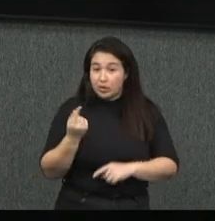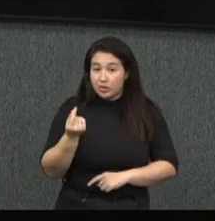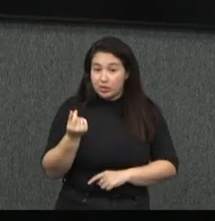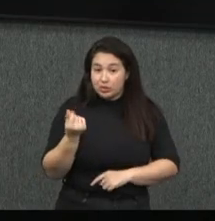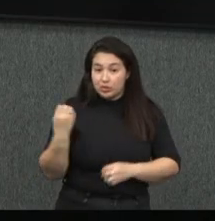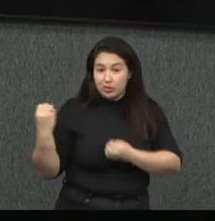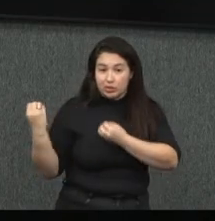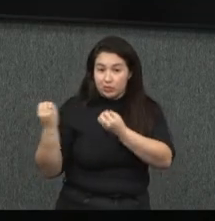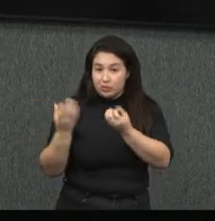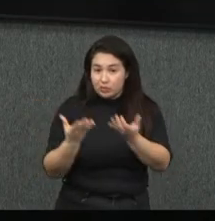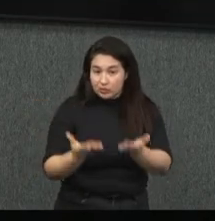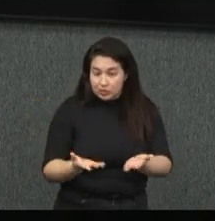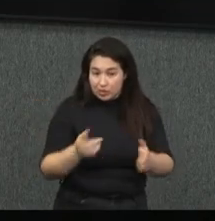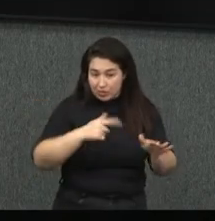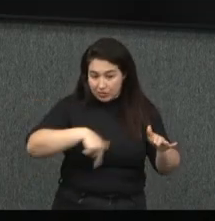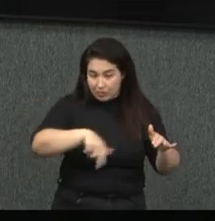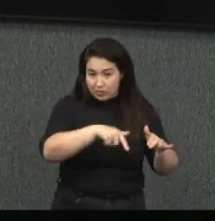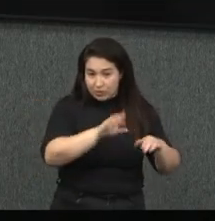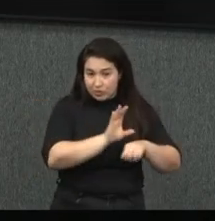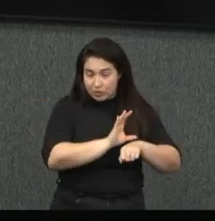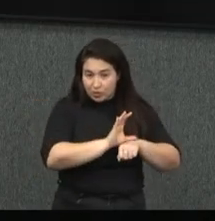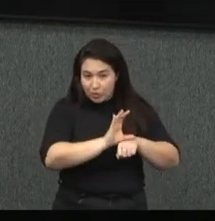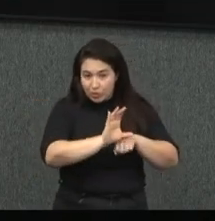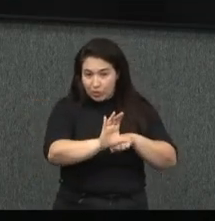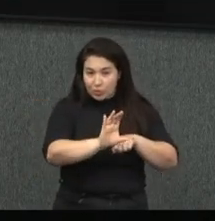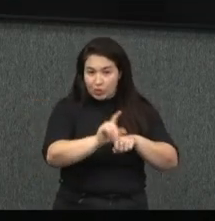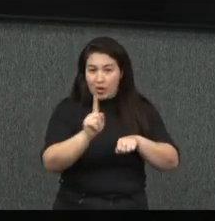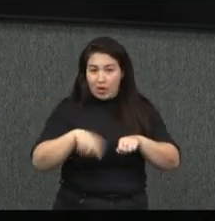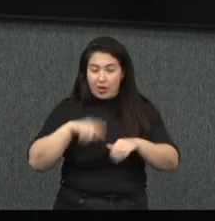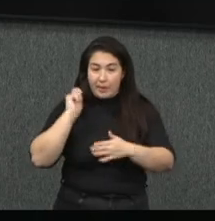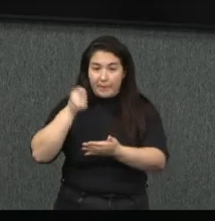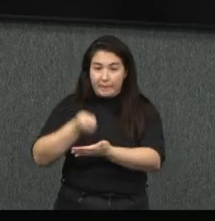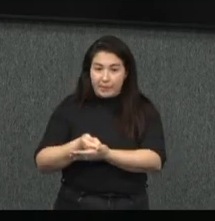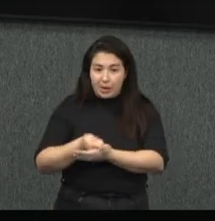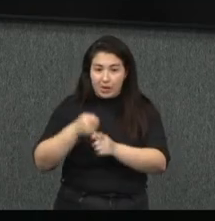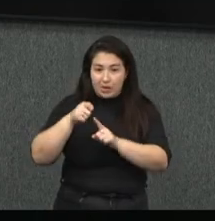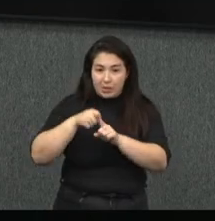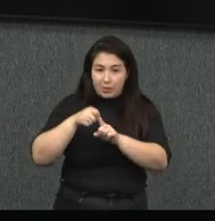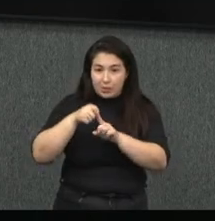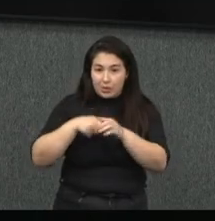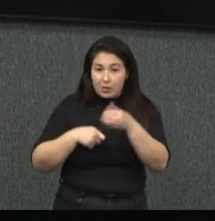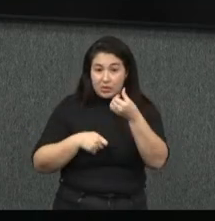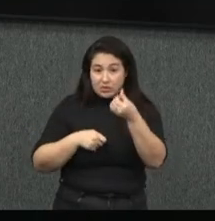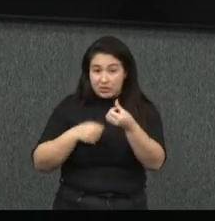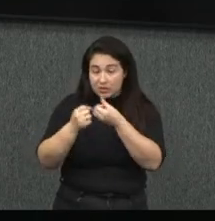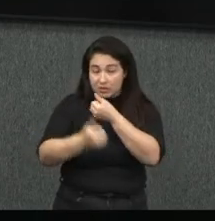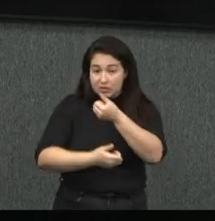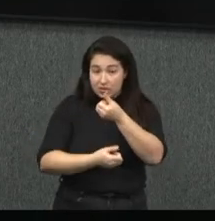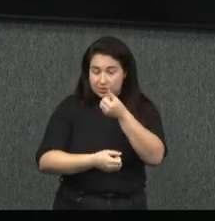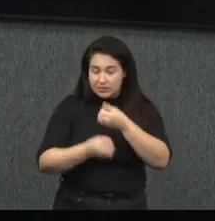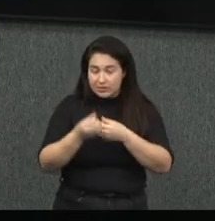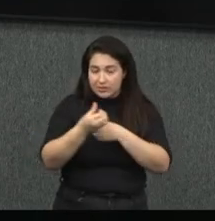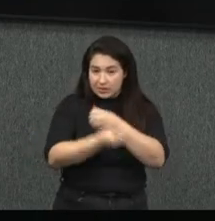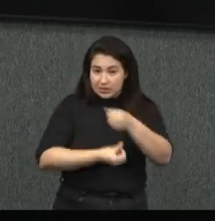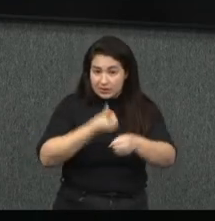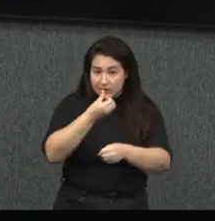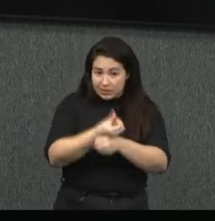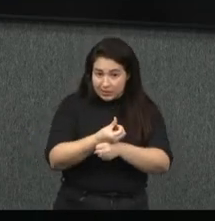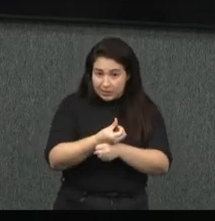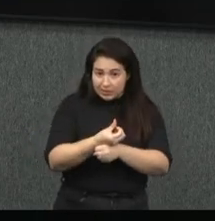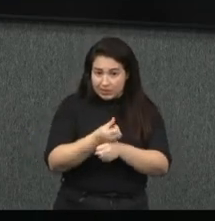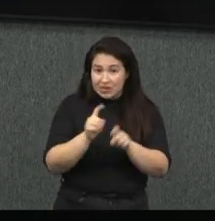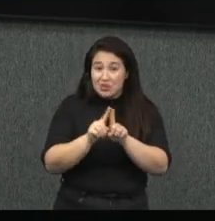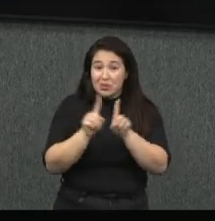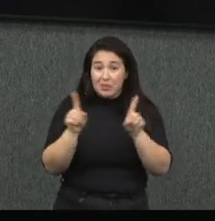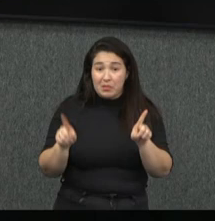dado aqui para nós, para investir, foi para pagar em seis anos de carência. Mas nós não tivemos carência sequer